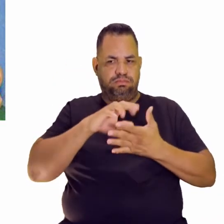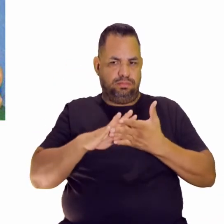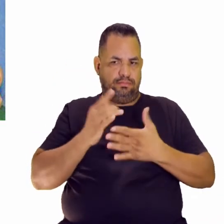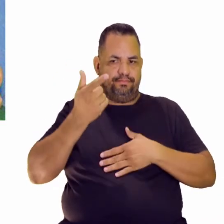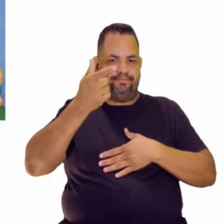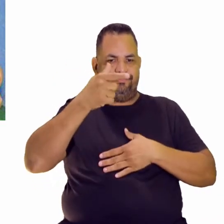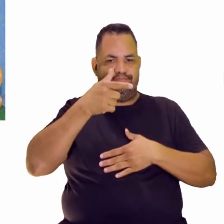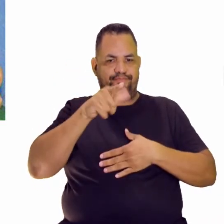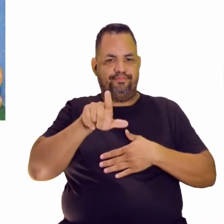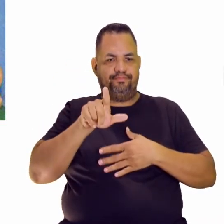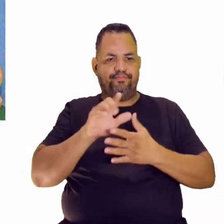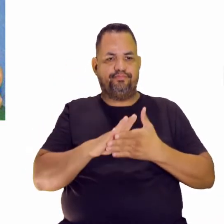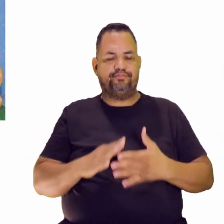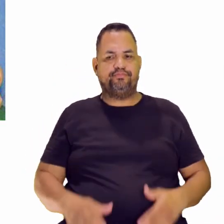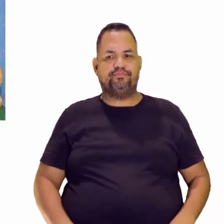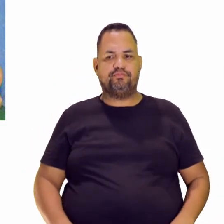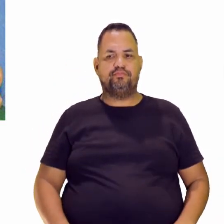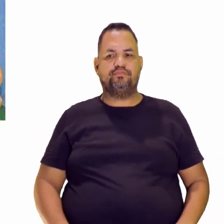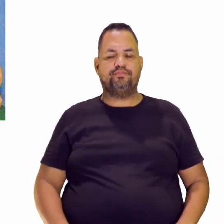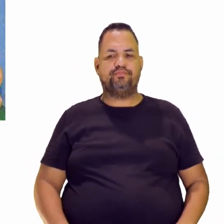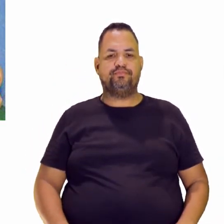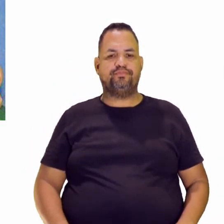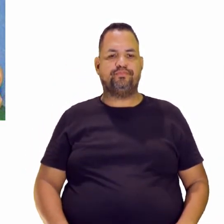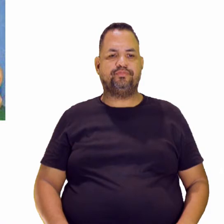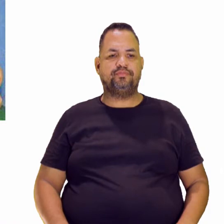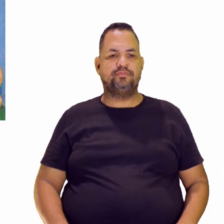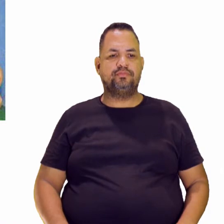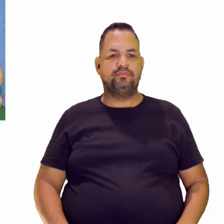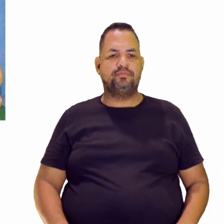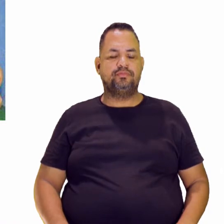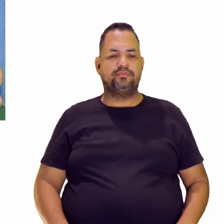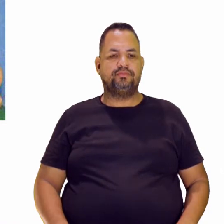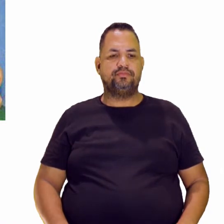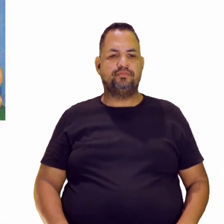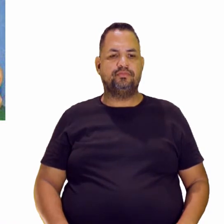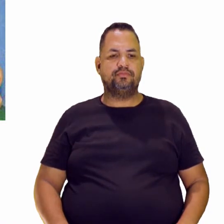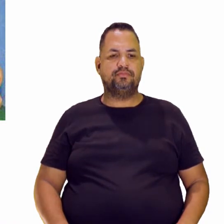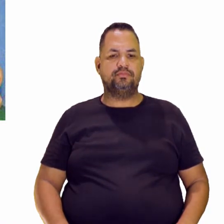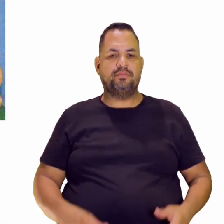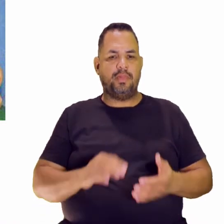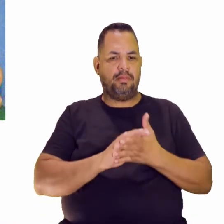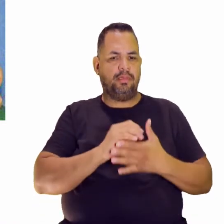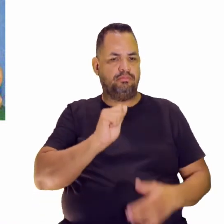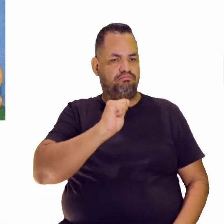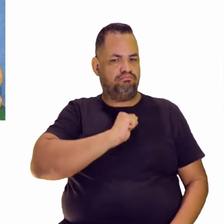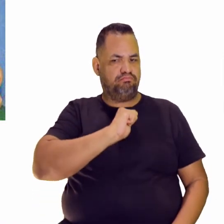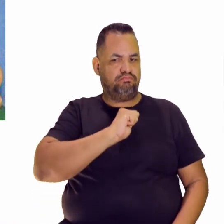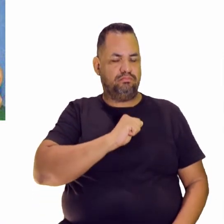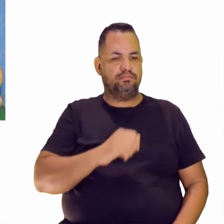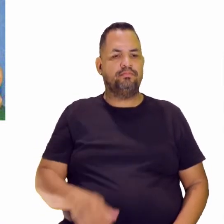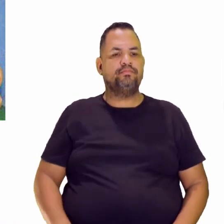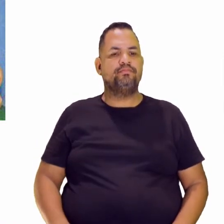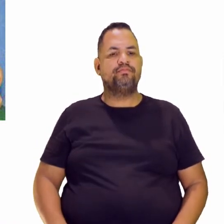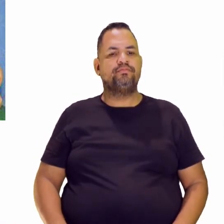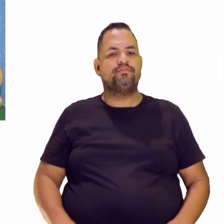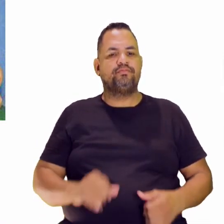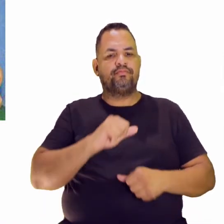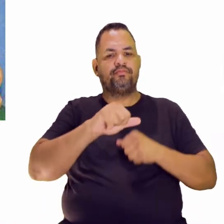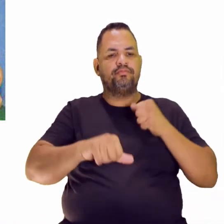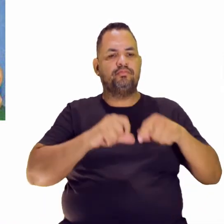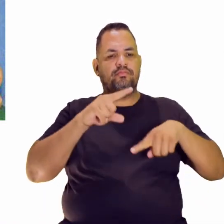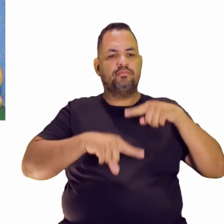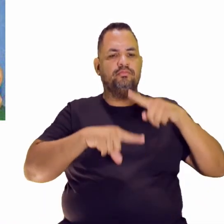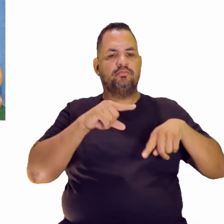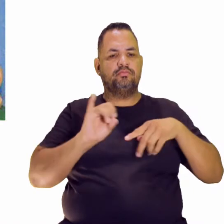reelaboração. Olha só, coisas importantes que estão sendo ditas aqui. Com autonomia,